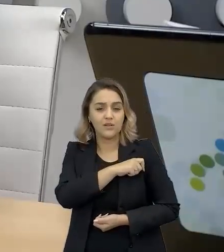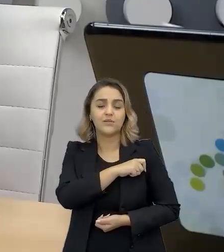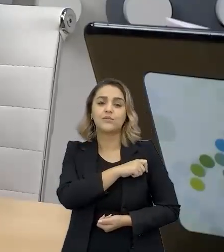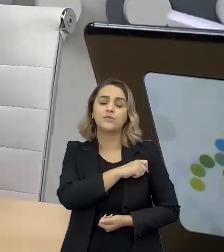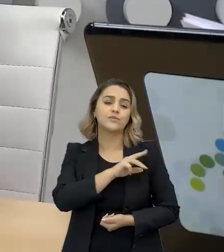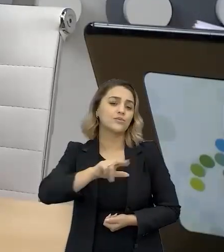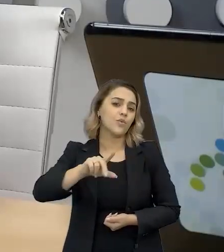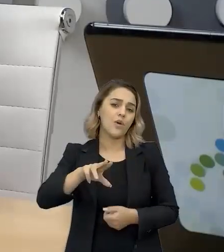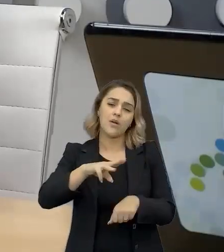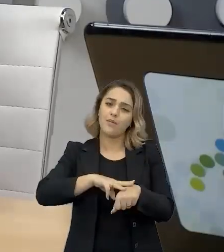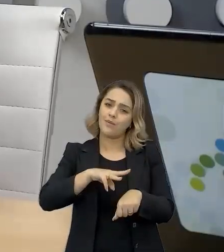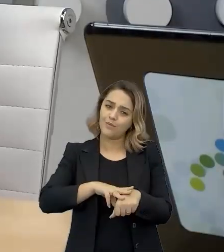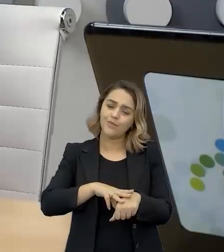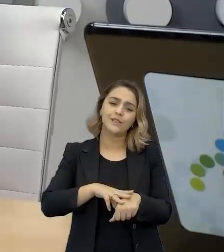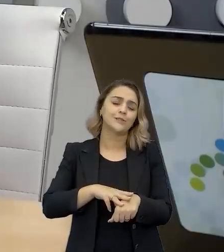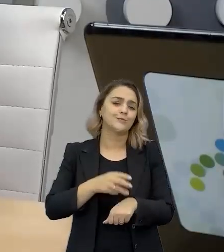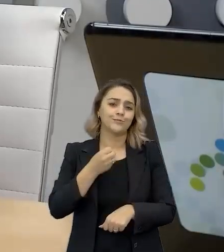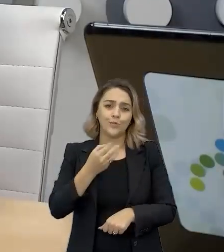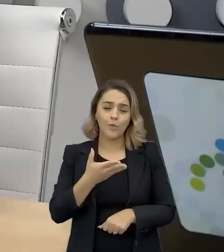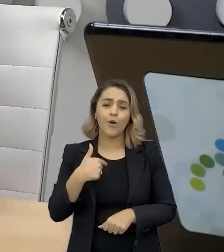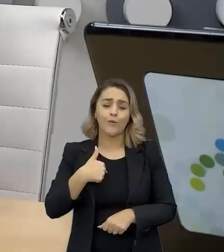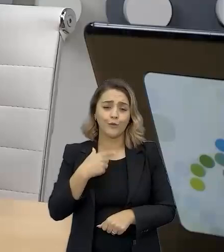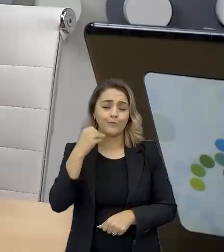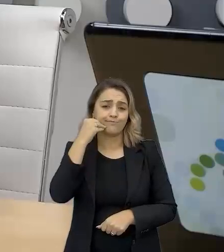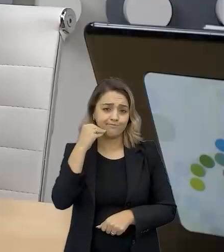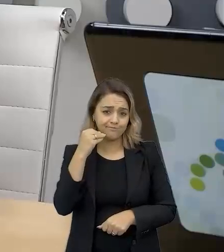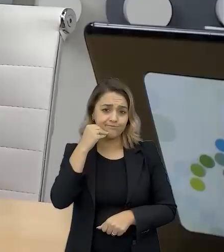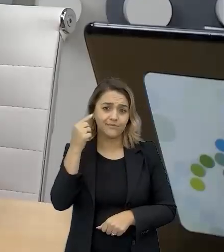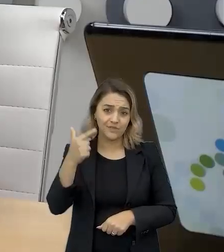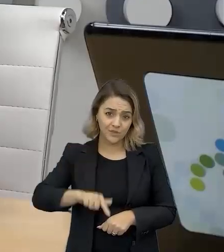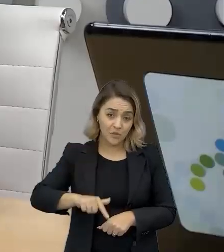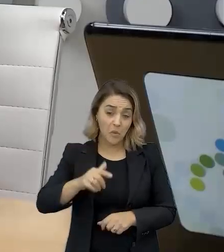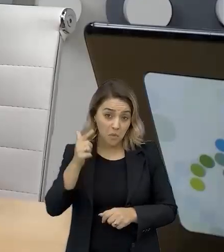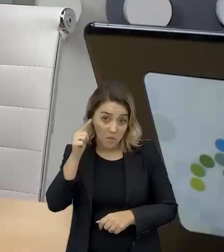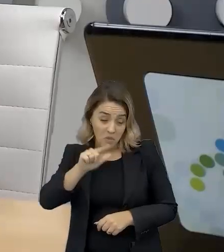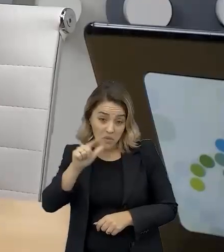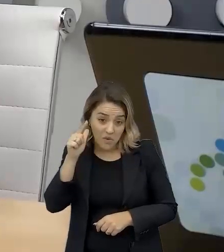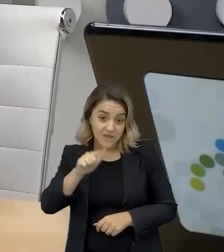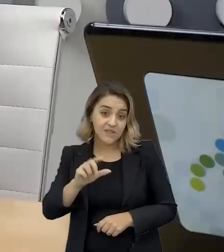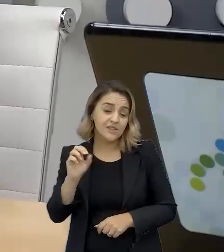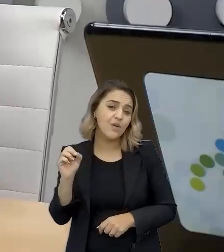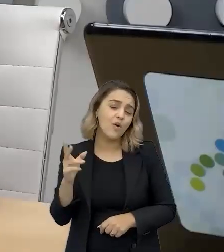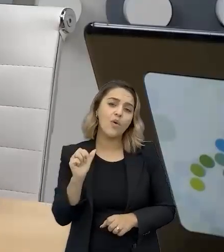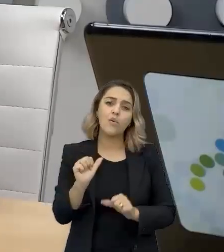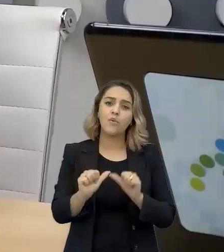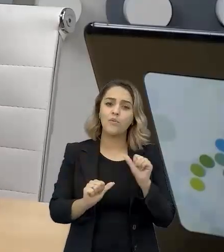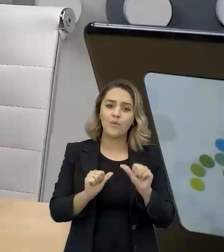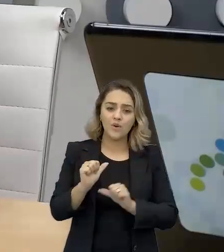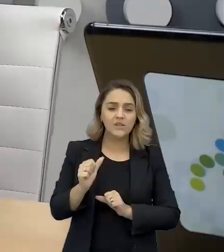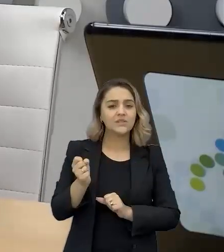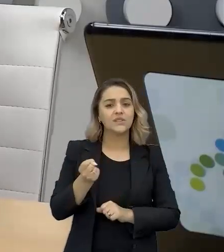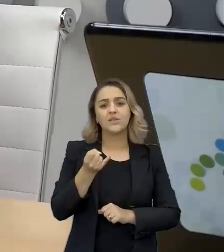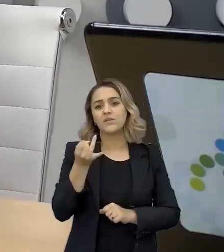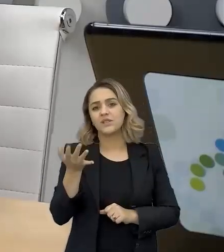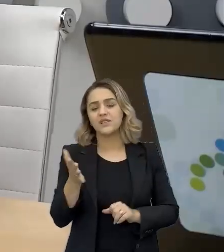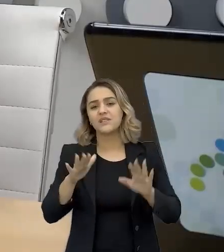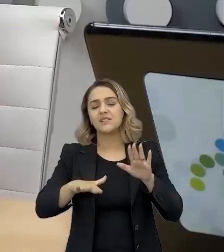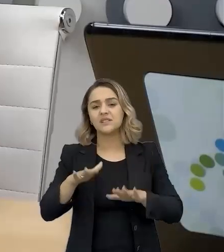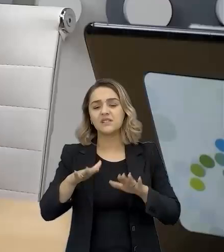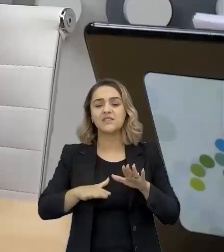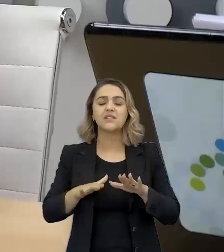num momento bom. Então, eu vou tentar novamente, pode dar certo, ou eu tenho que mudar. Quantas vezes eu dando aula,